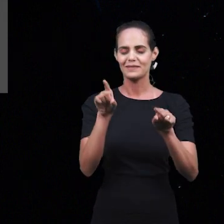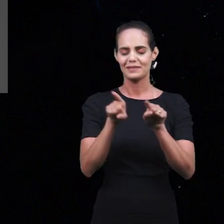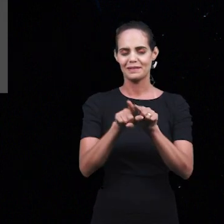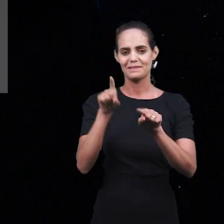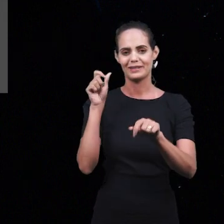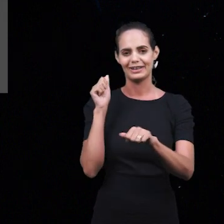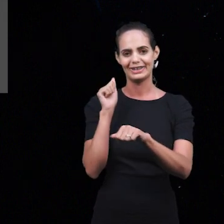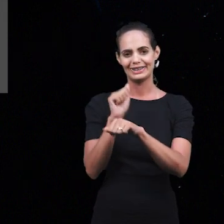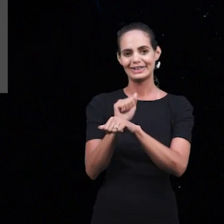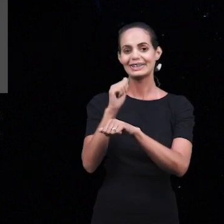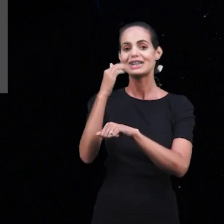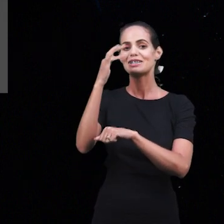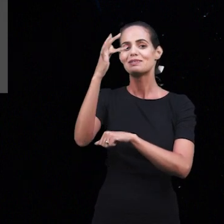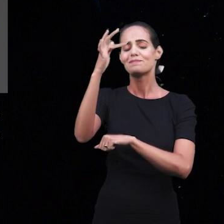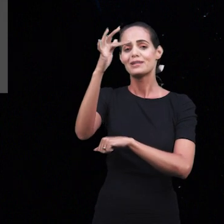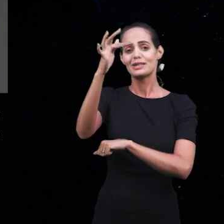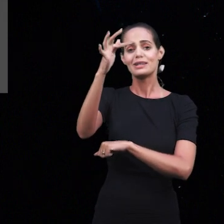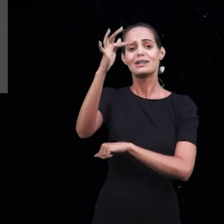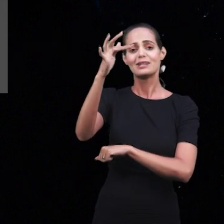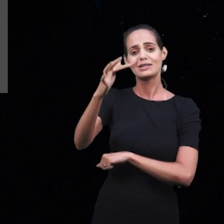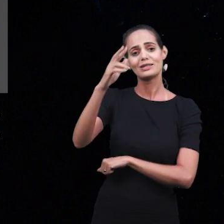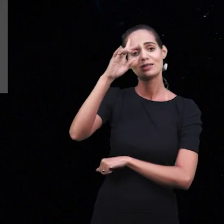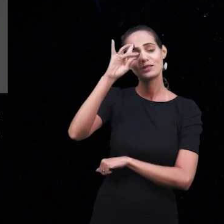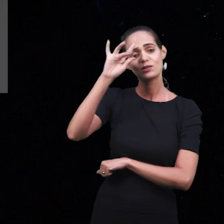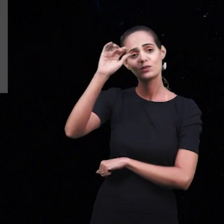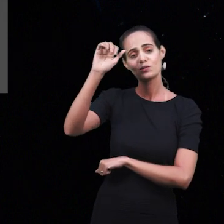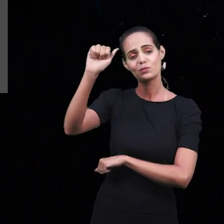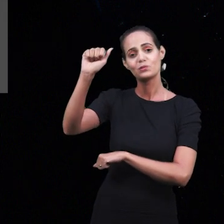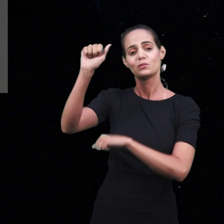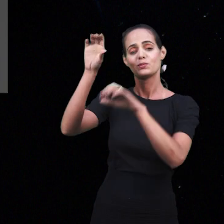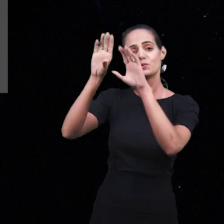a esperança do